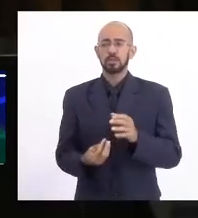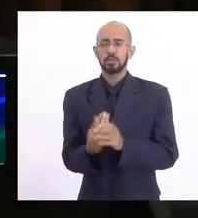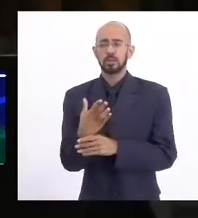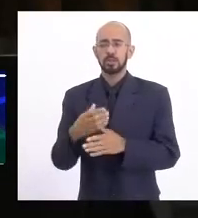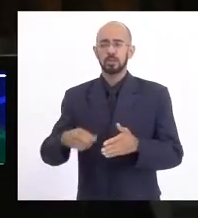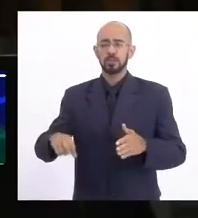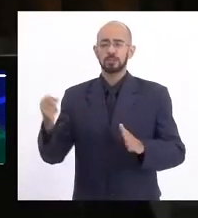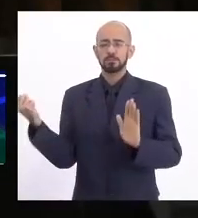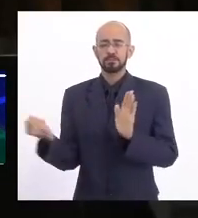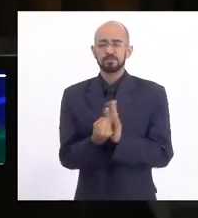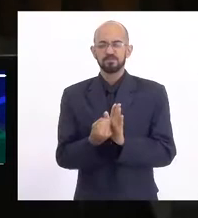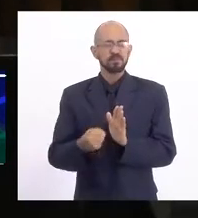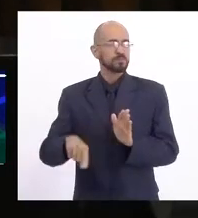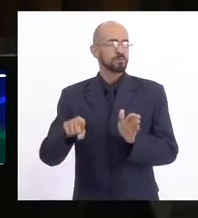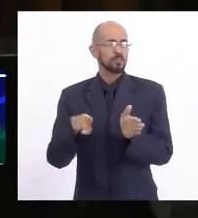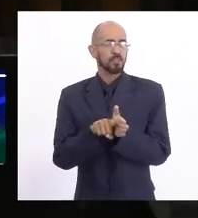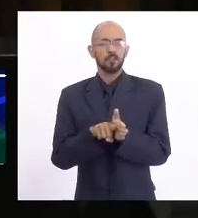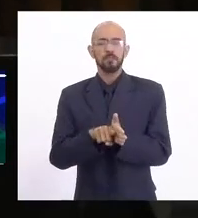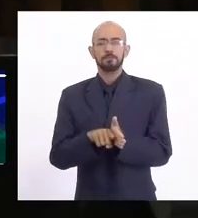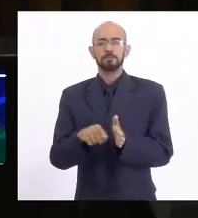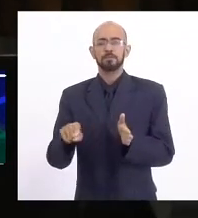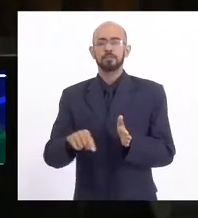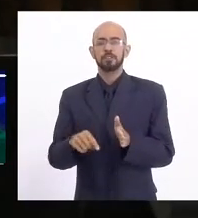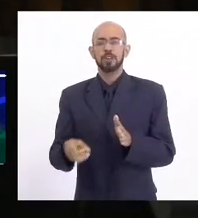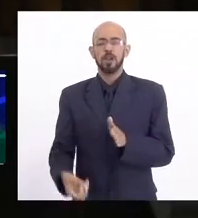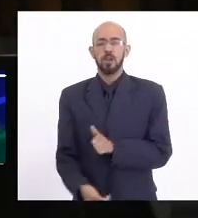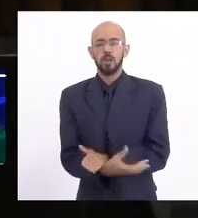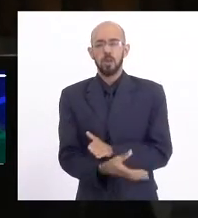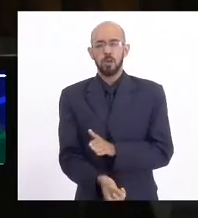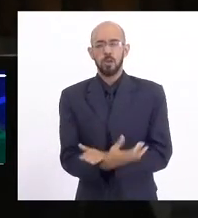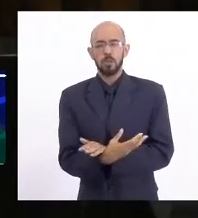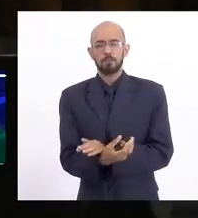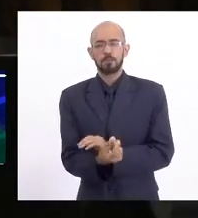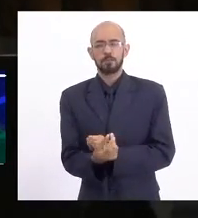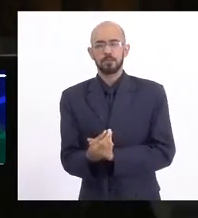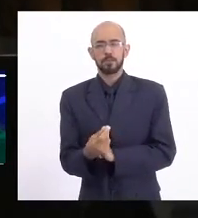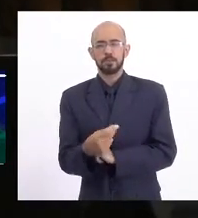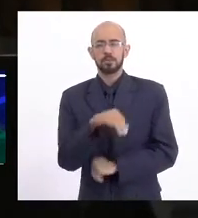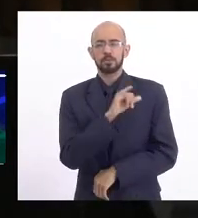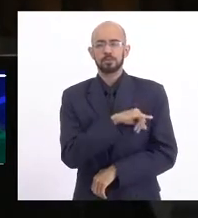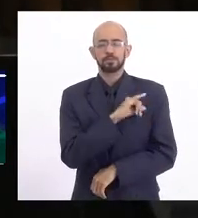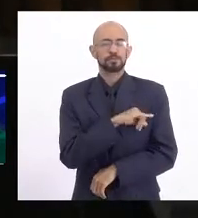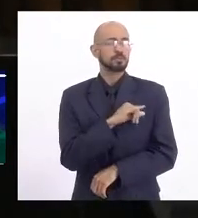rouba dinheiro do Rio de Janeiro, que rouba dinheiro dos servidores, que rouba dinheiro da